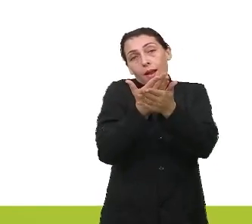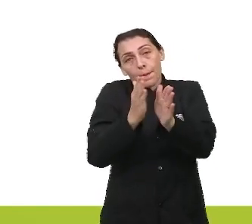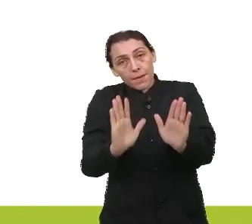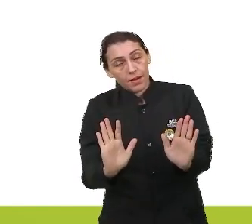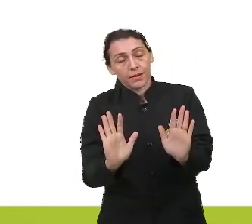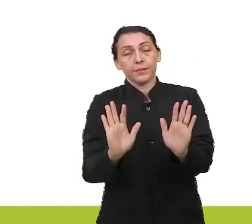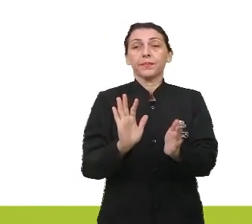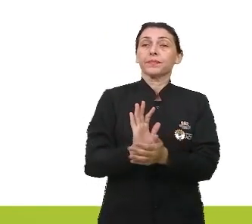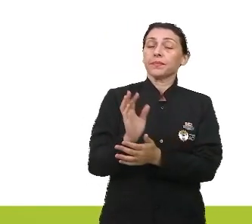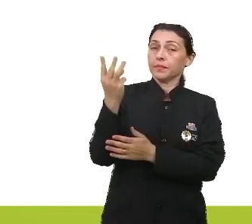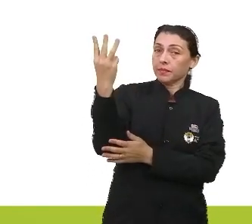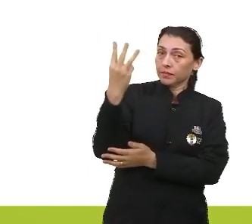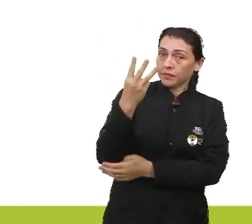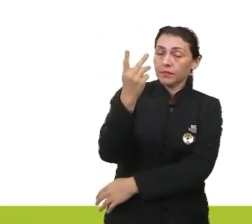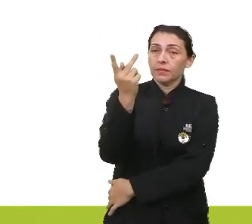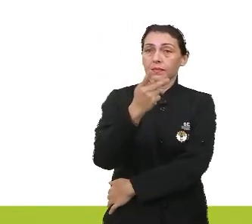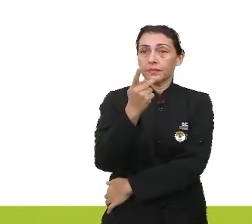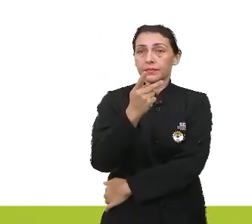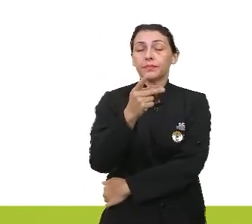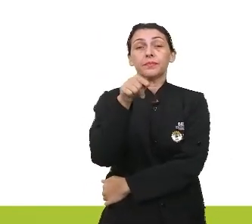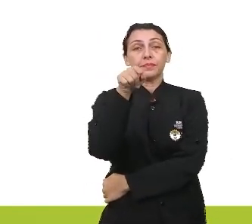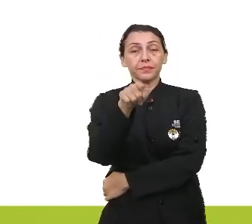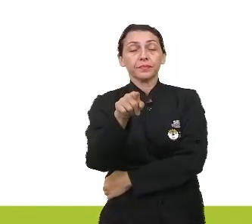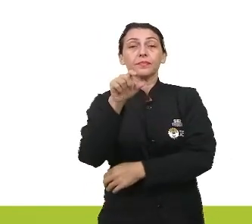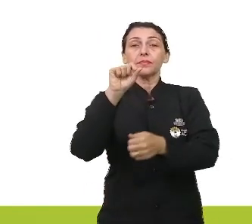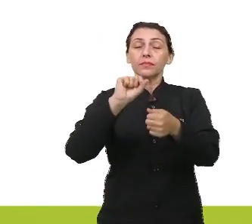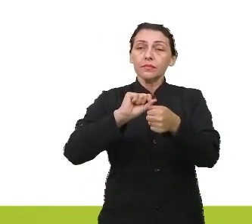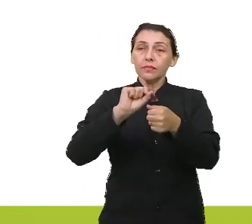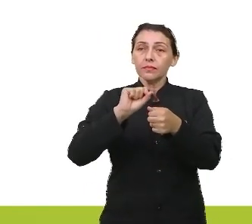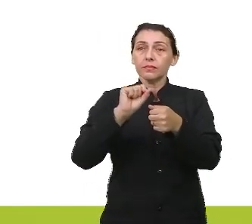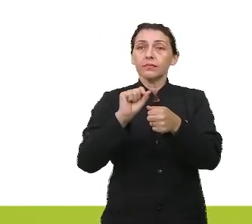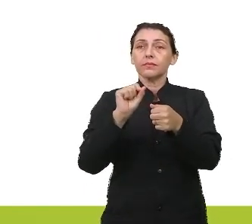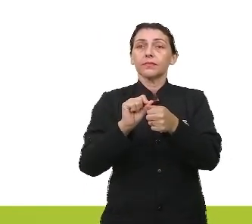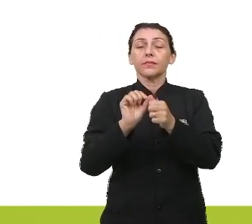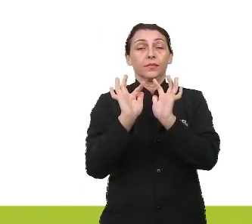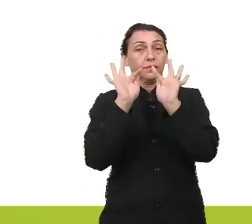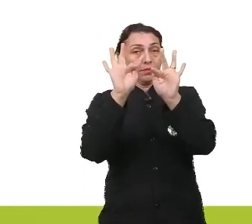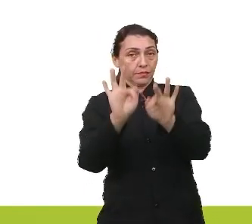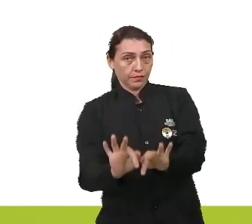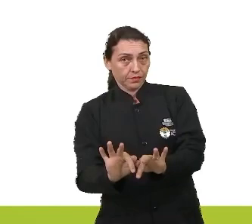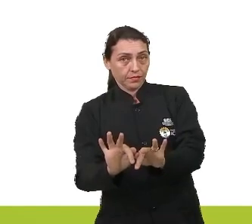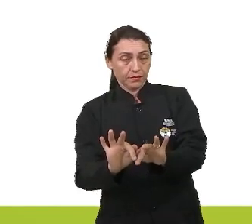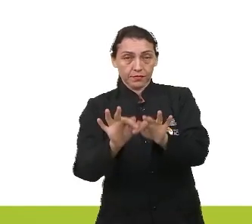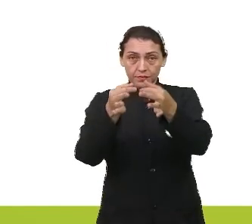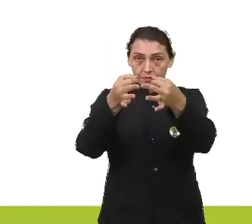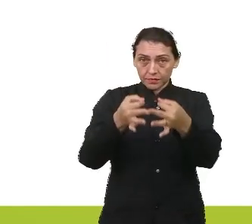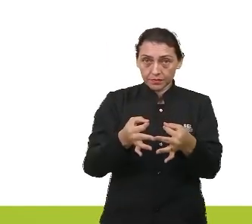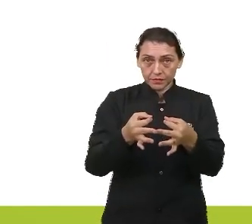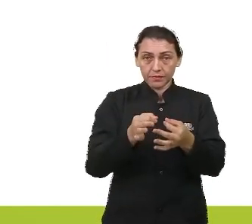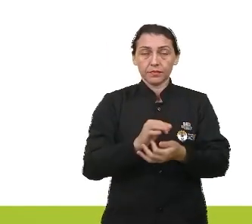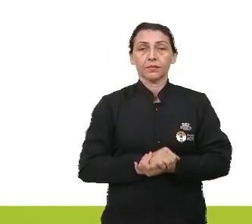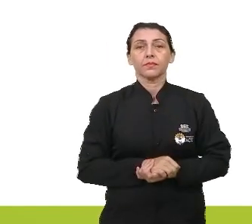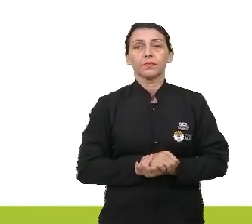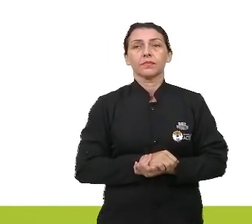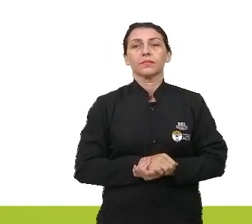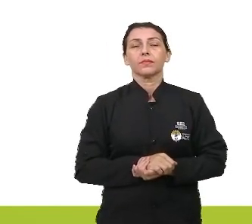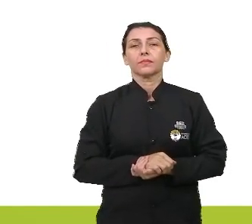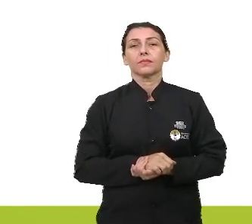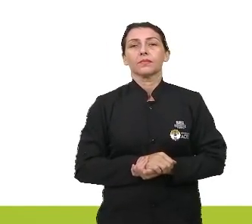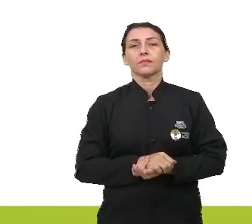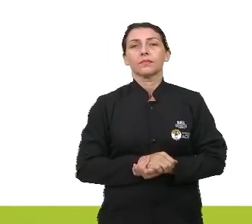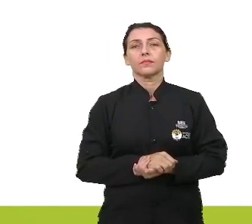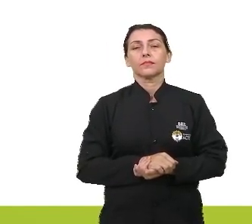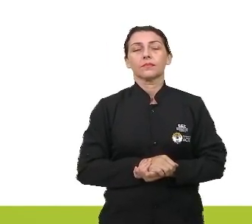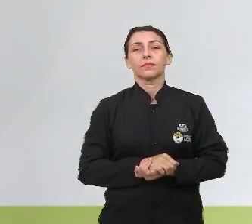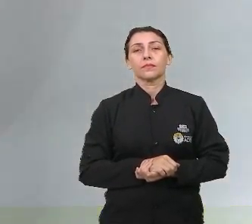apresentado? E no terceiro período, você vai fazer o fechamento, certo? Então, vamos